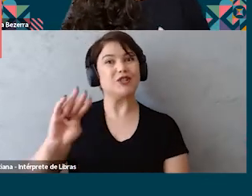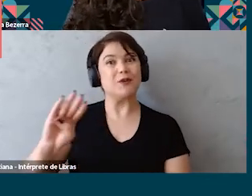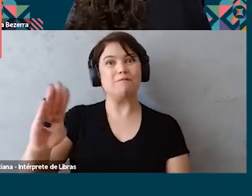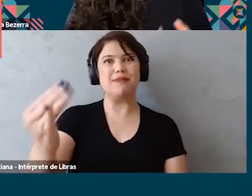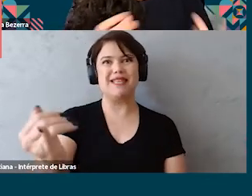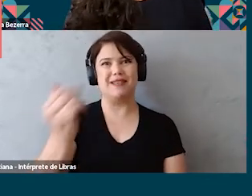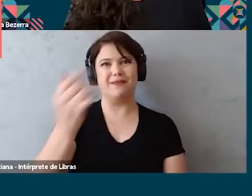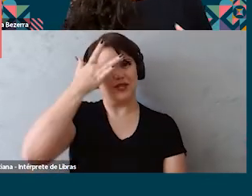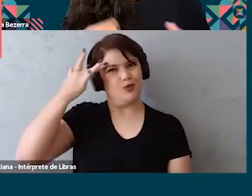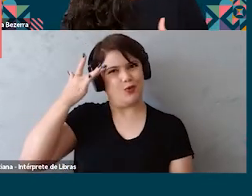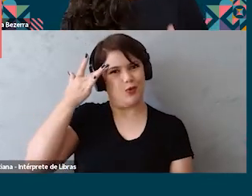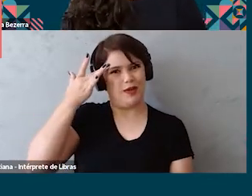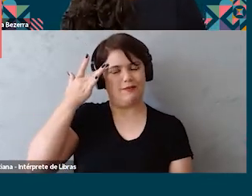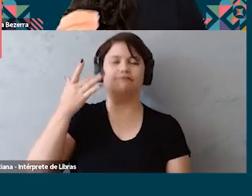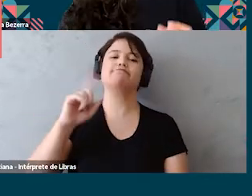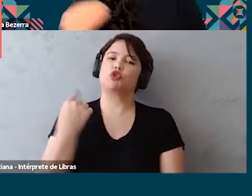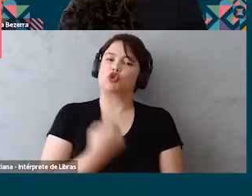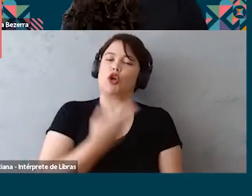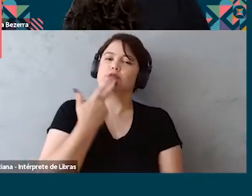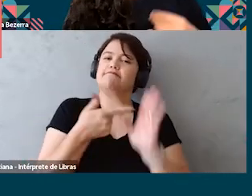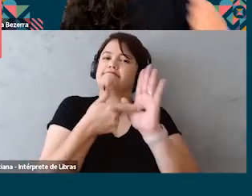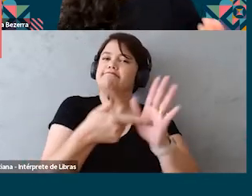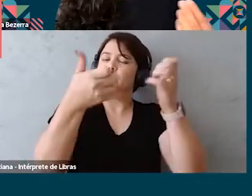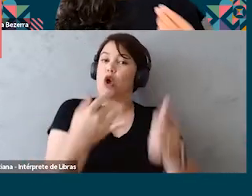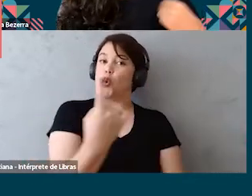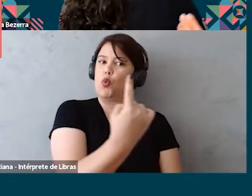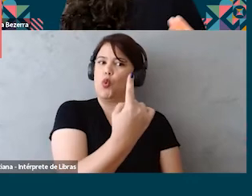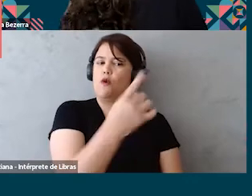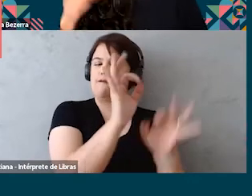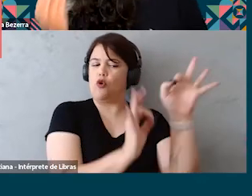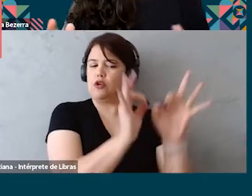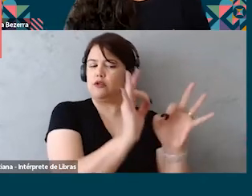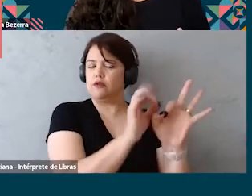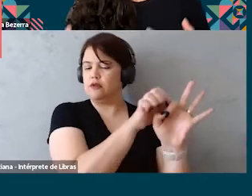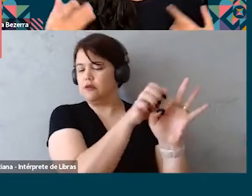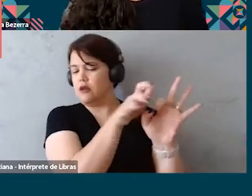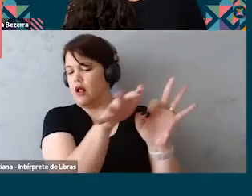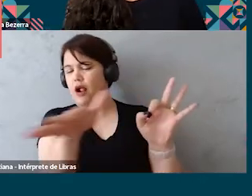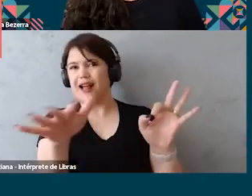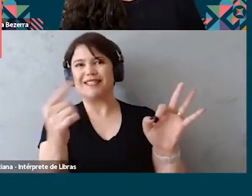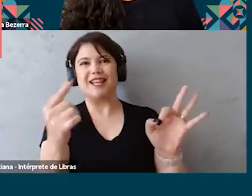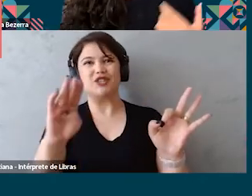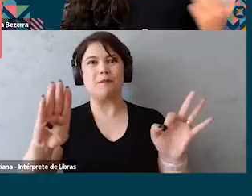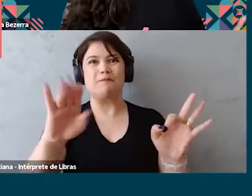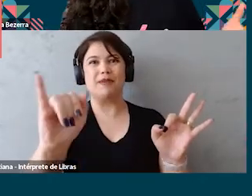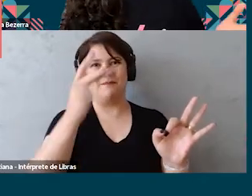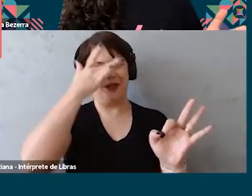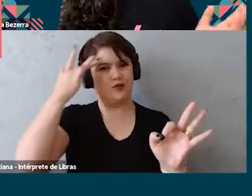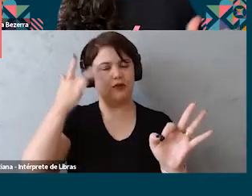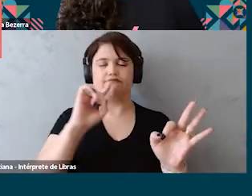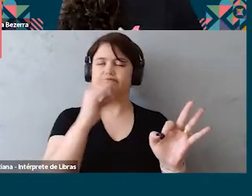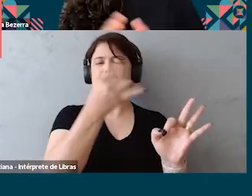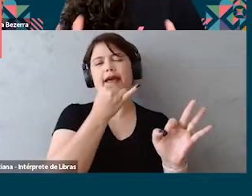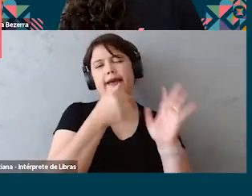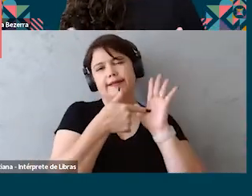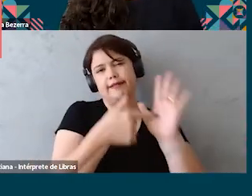isso, eu trouxe aqui um exemplo para vocês entenderem um pouquinho melhor do porquê projetando para um, estamos projetando para 7 bilhões. O primeiro